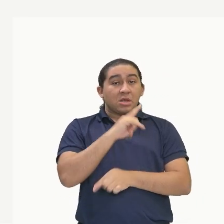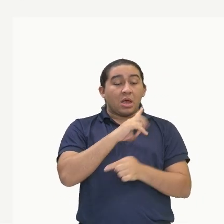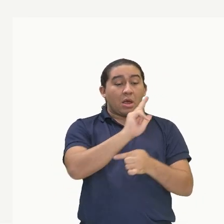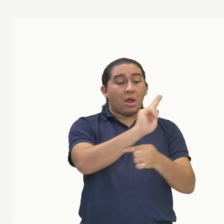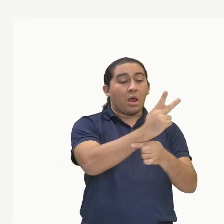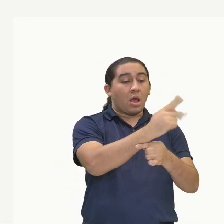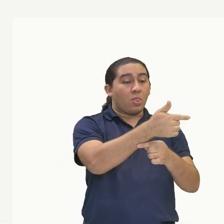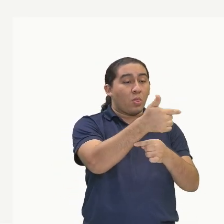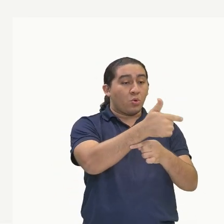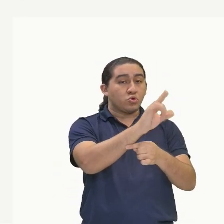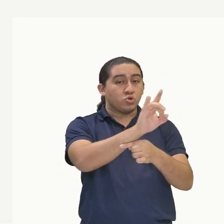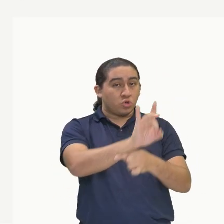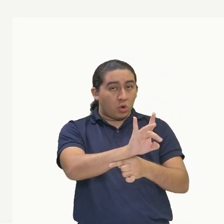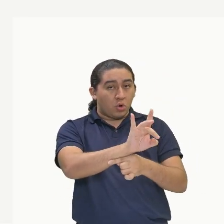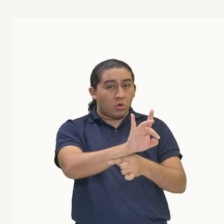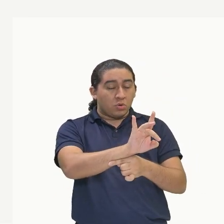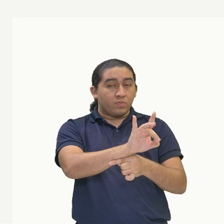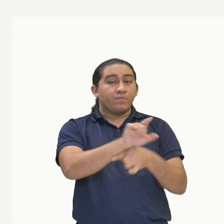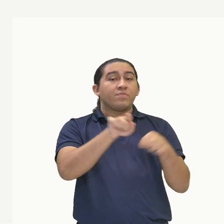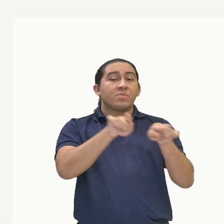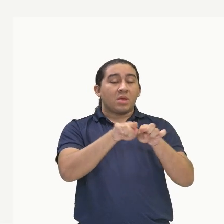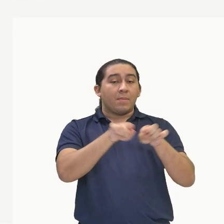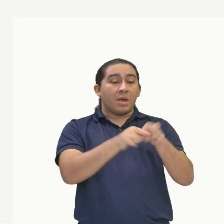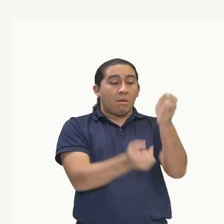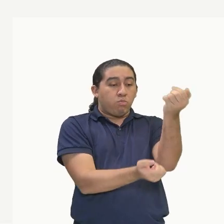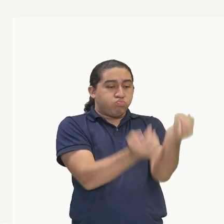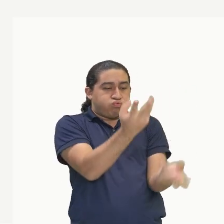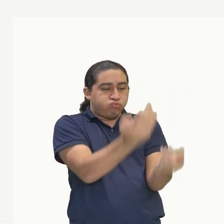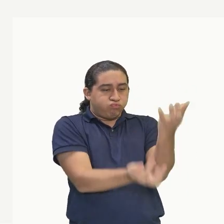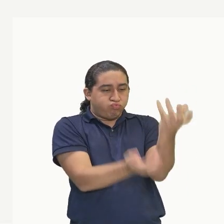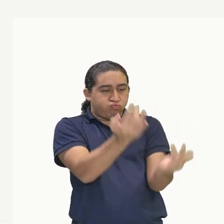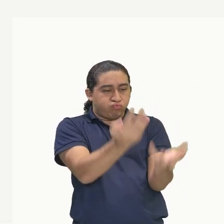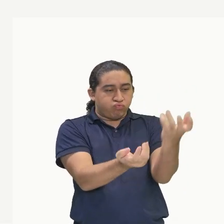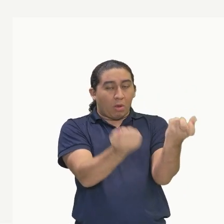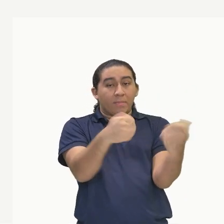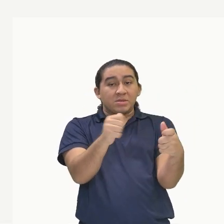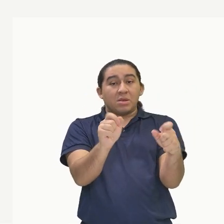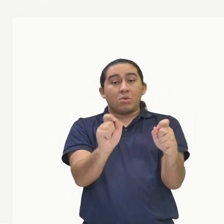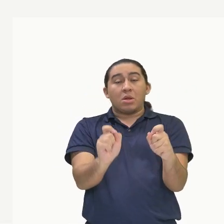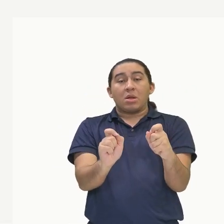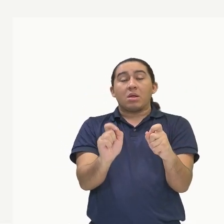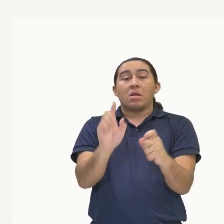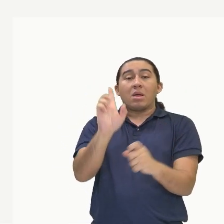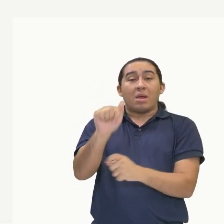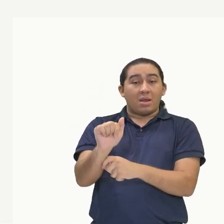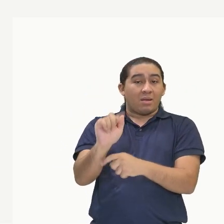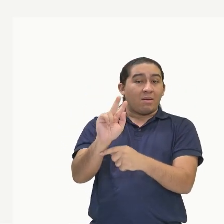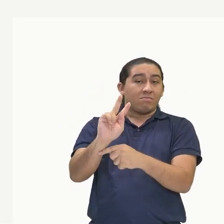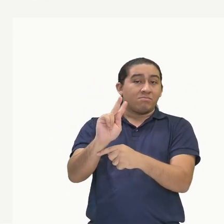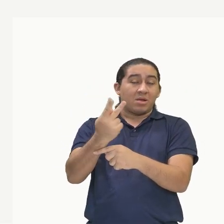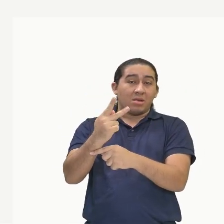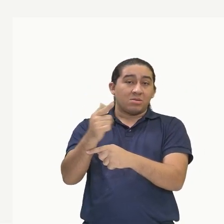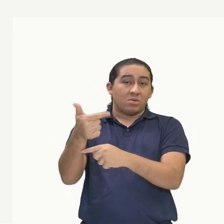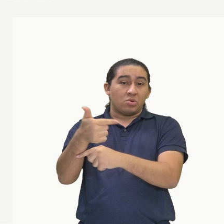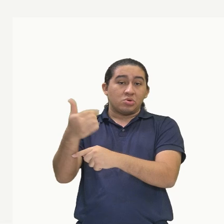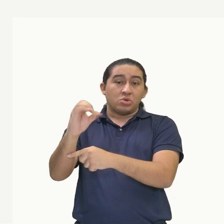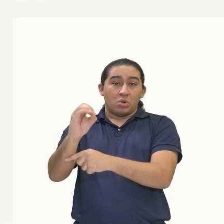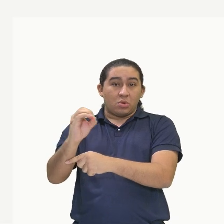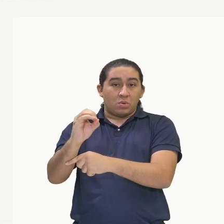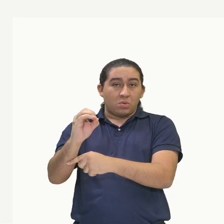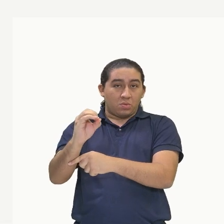e for queimar o hidrogênio, ele vai produzir a água,